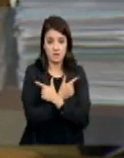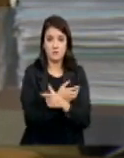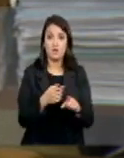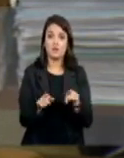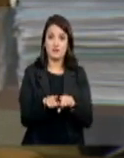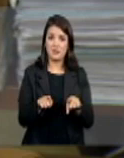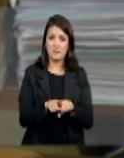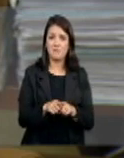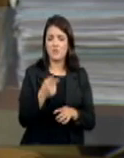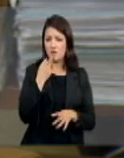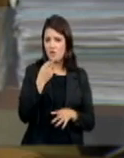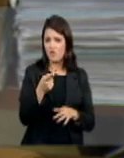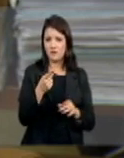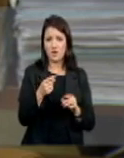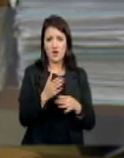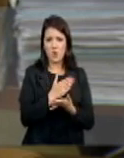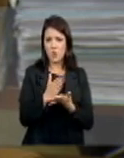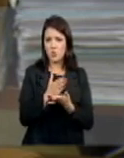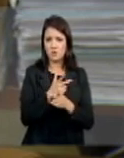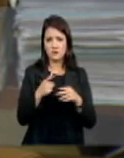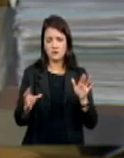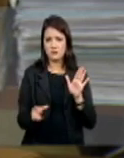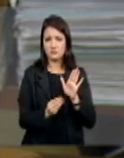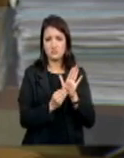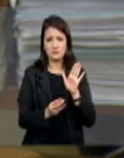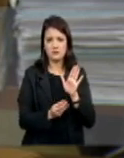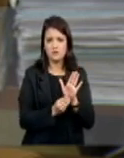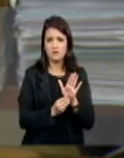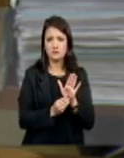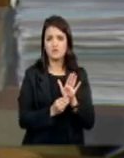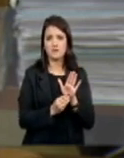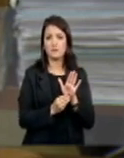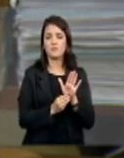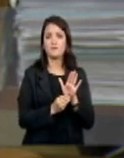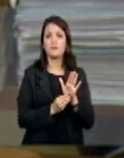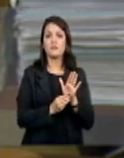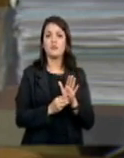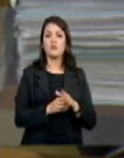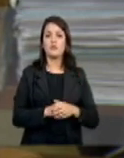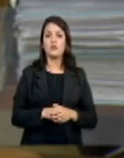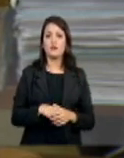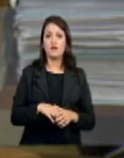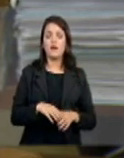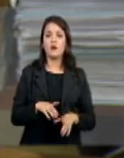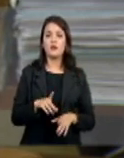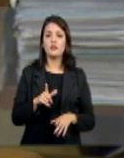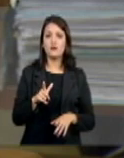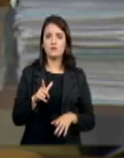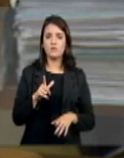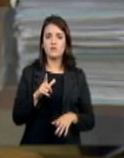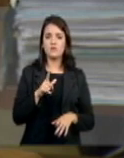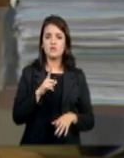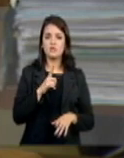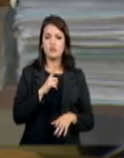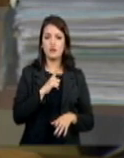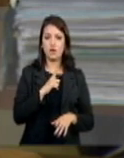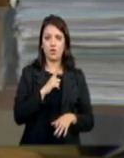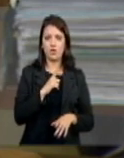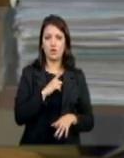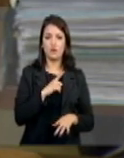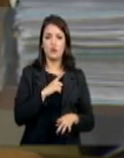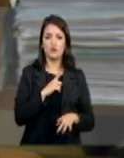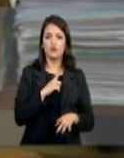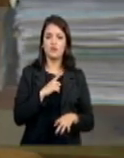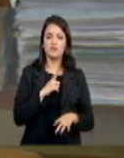faz considerações aqui a propósito do poder de requisição outro ligado ao antigo quartel hoje o iff se aplica